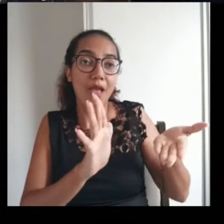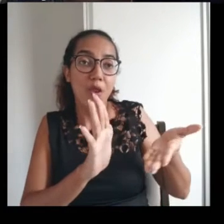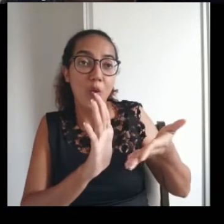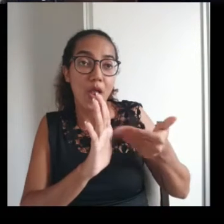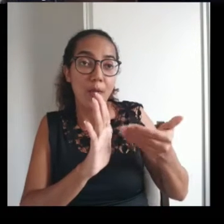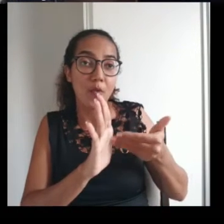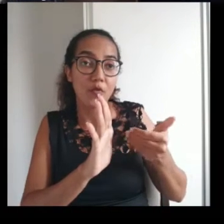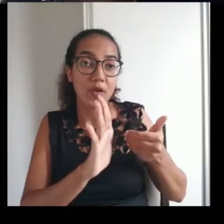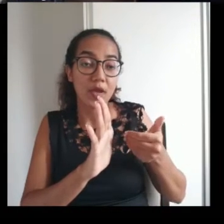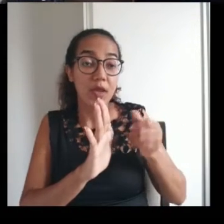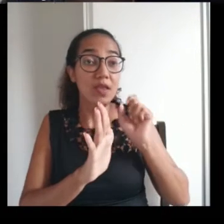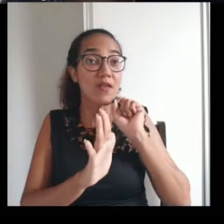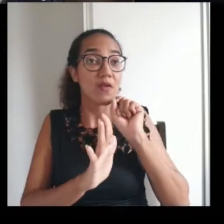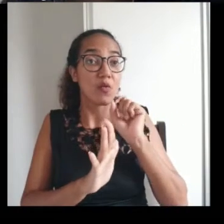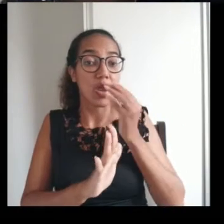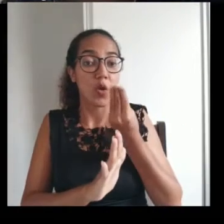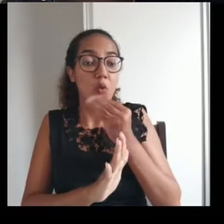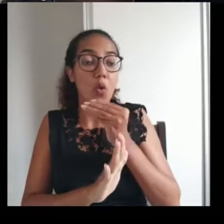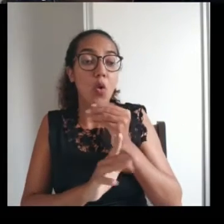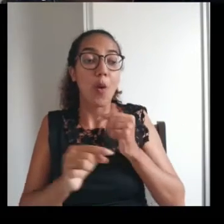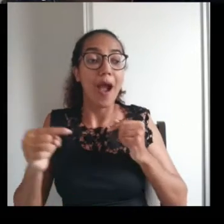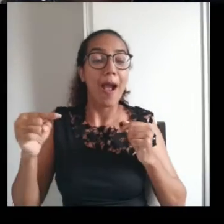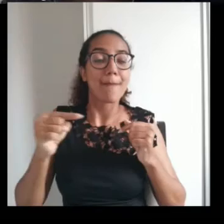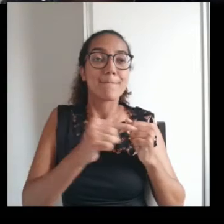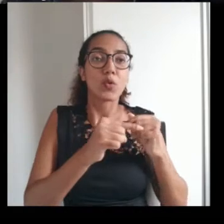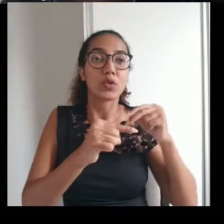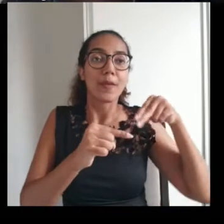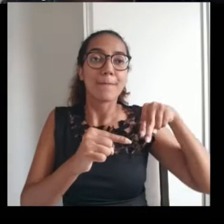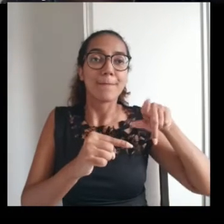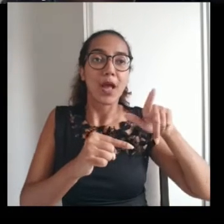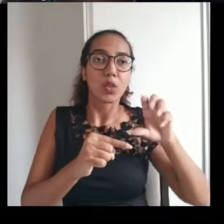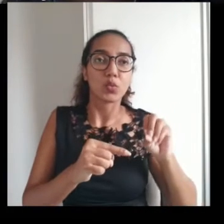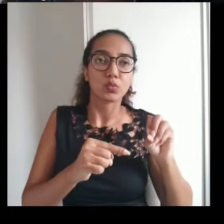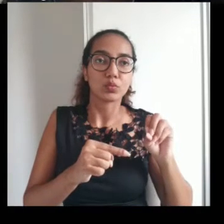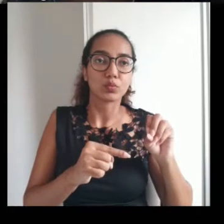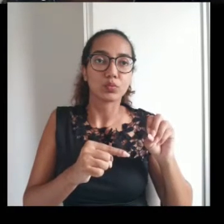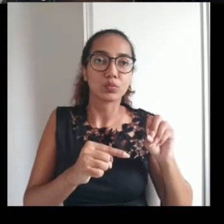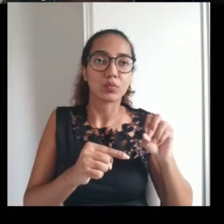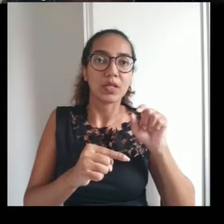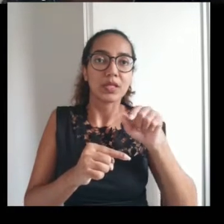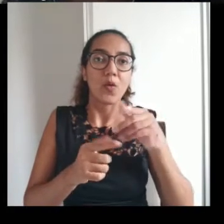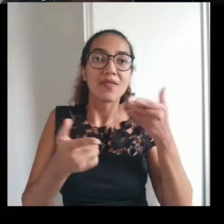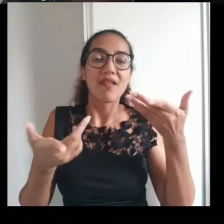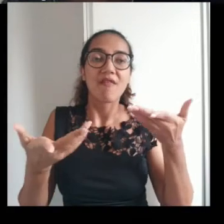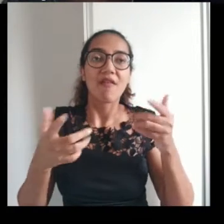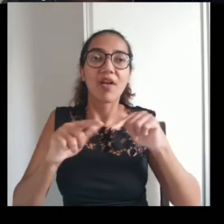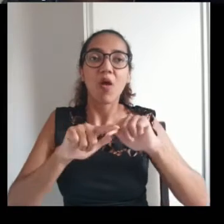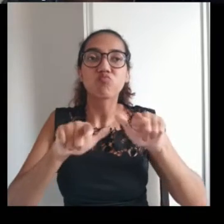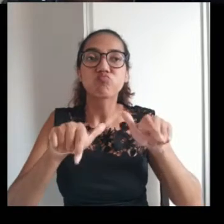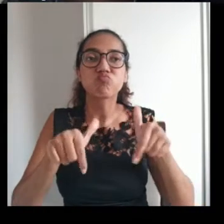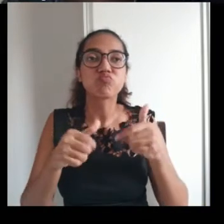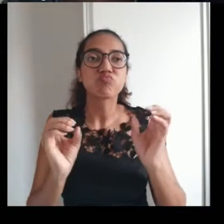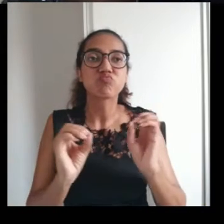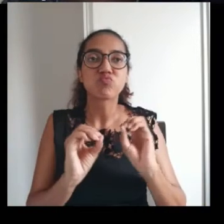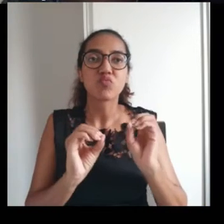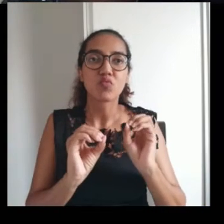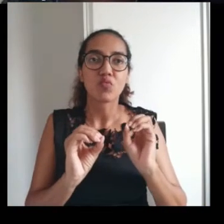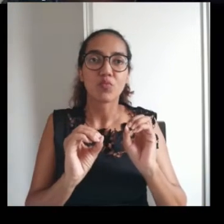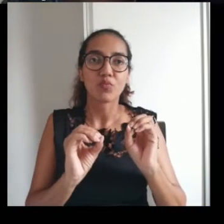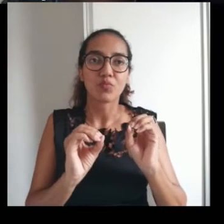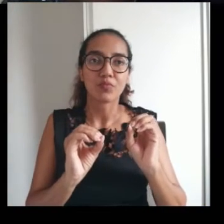que para ele apontar para nulo, certo? Então esse cara aqui vai ficar nulo, vai ficar sem ninguém aqui, certo? Essa linha